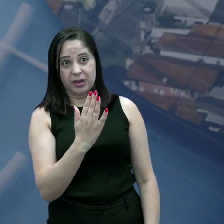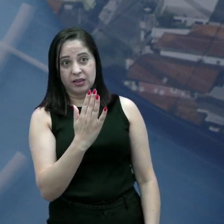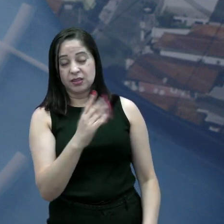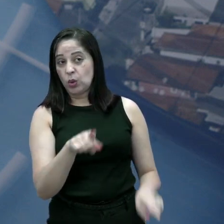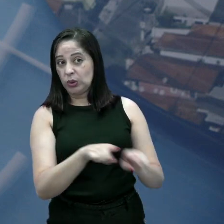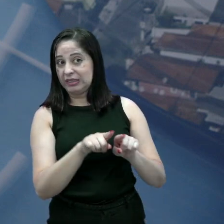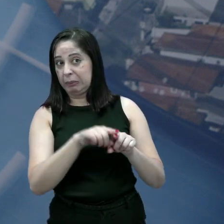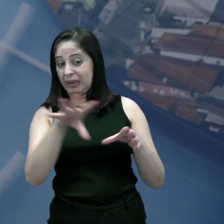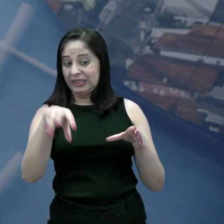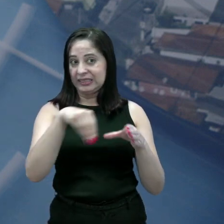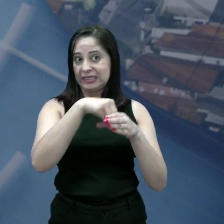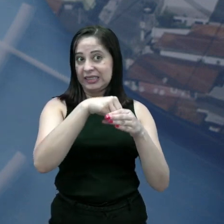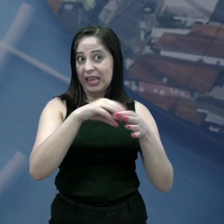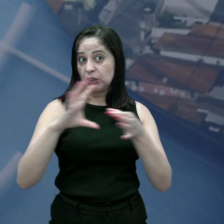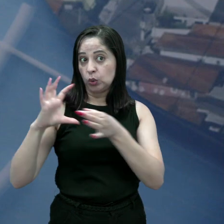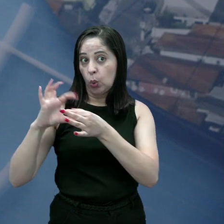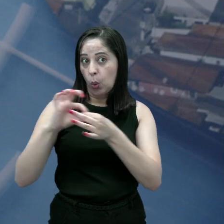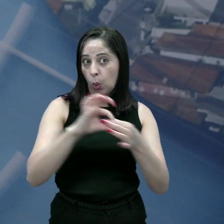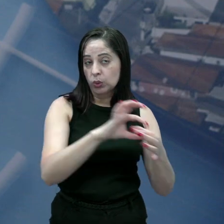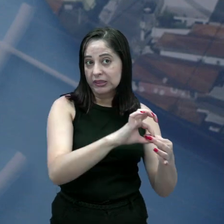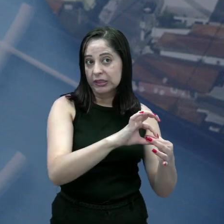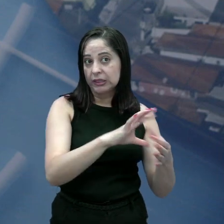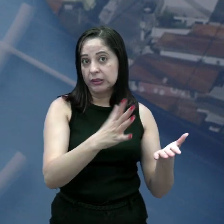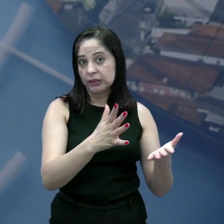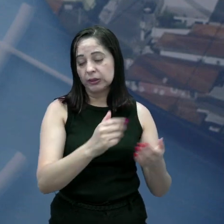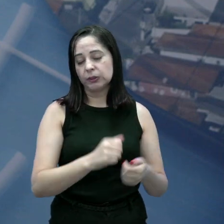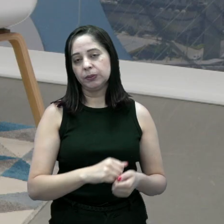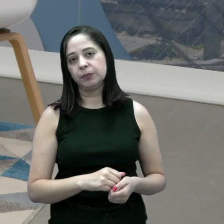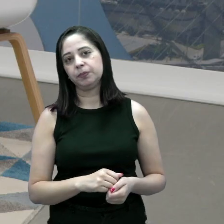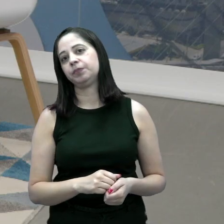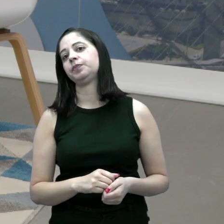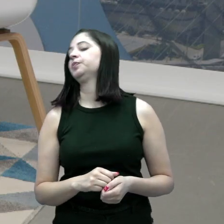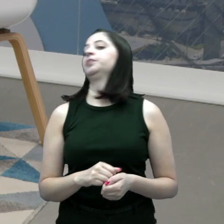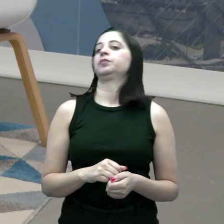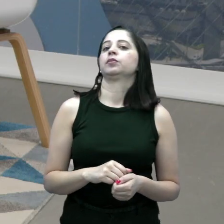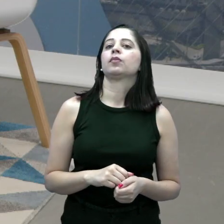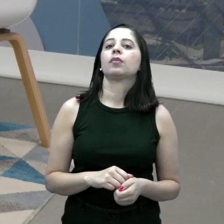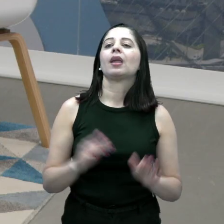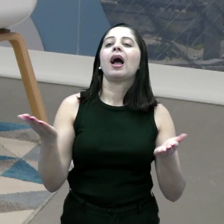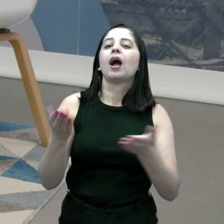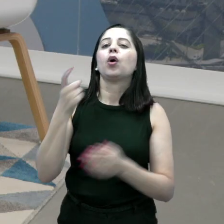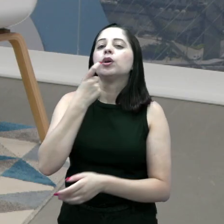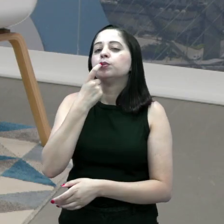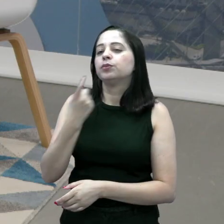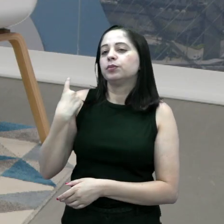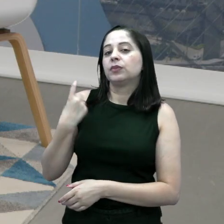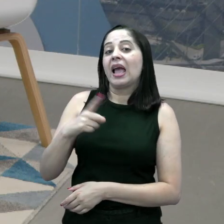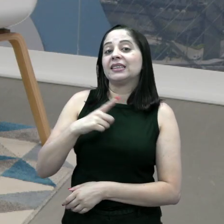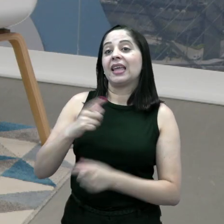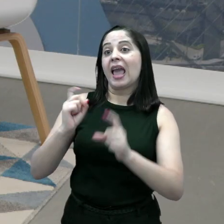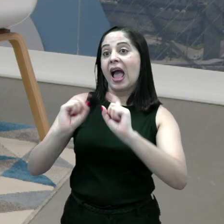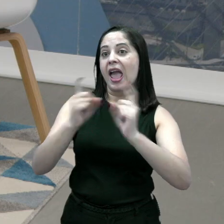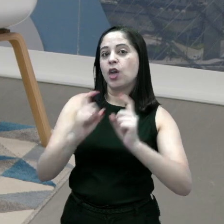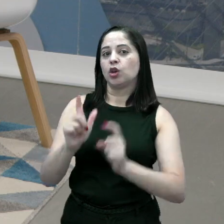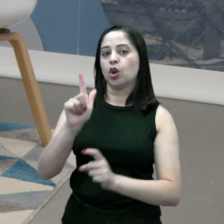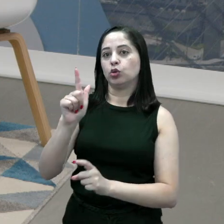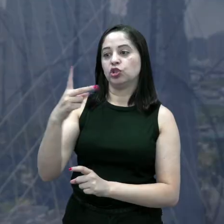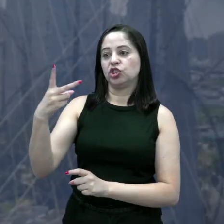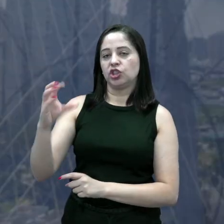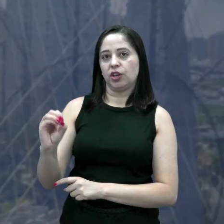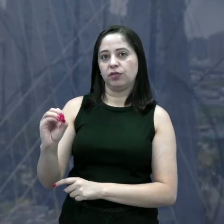também, né, a médio e longo prazo. Sim, a gente teve agora recente o G20, né, e a gente vê como o Brasil tem